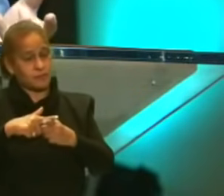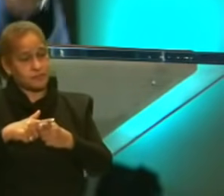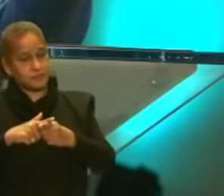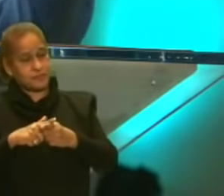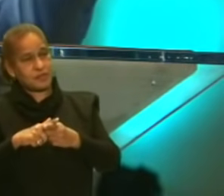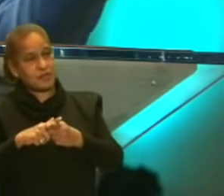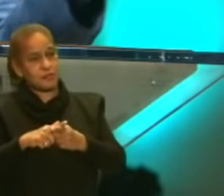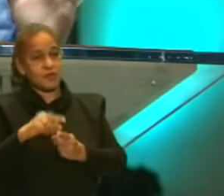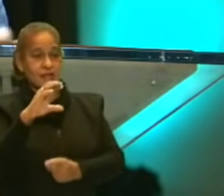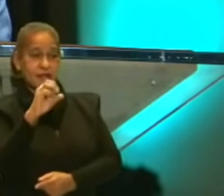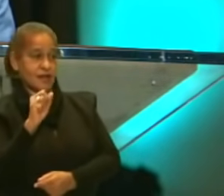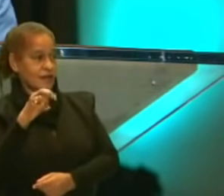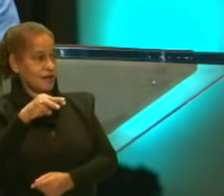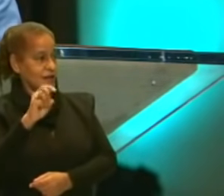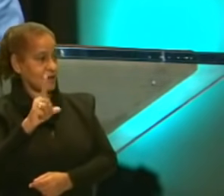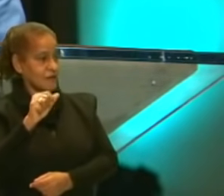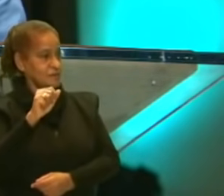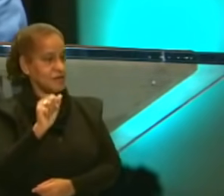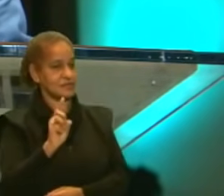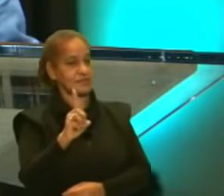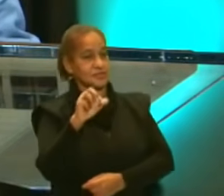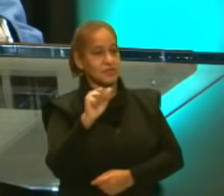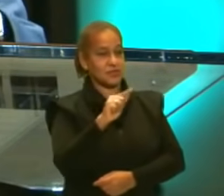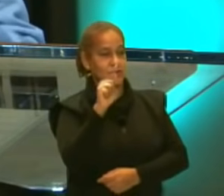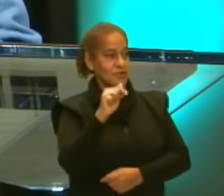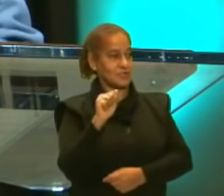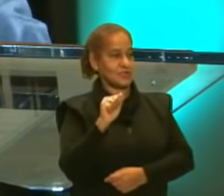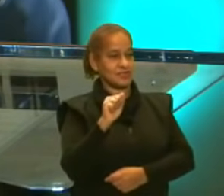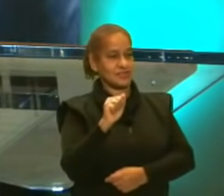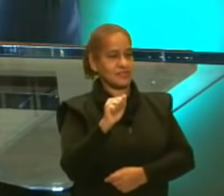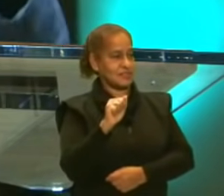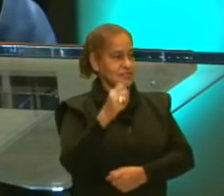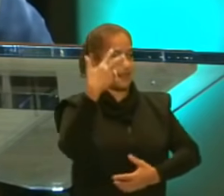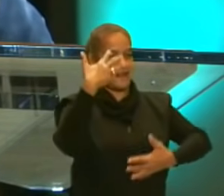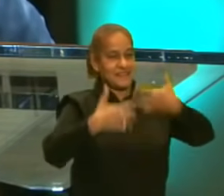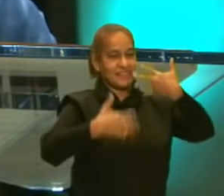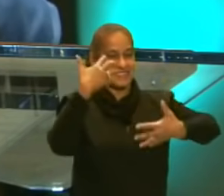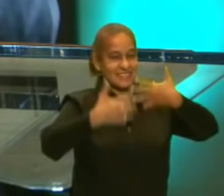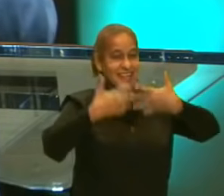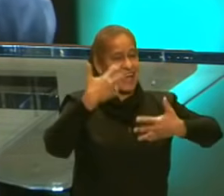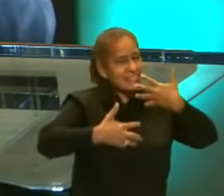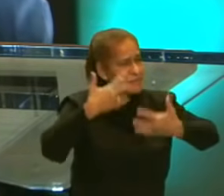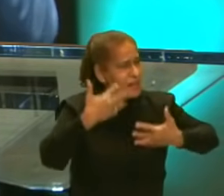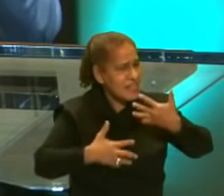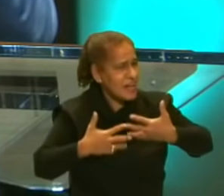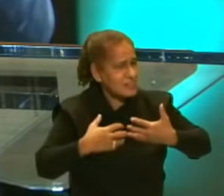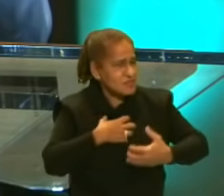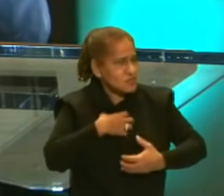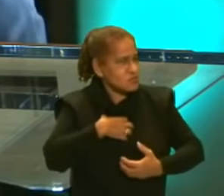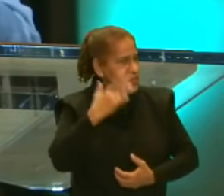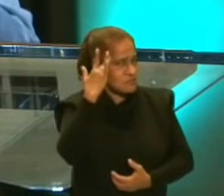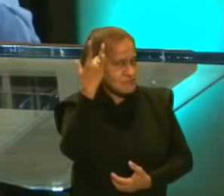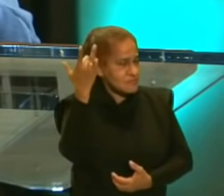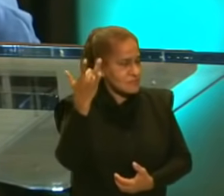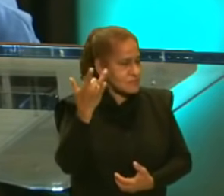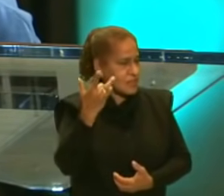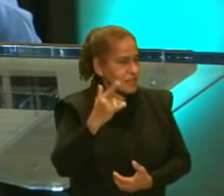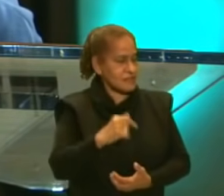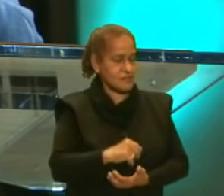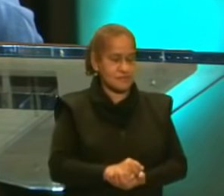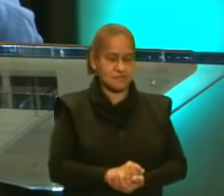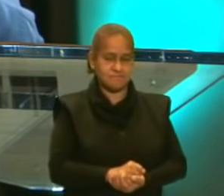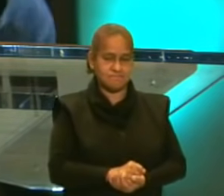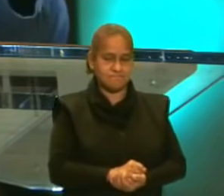ser atrapalhada de alguma maneira. Então aquilo que parecia uma loucura antes é tão perto, a gente fica dizendo: é possível, não